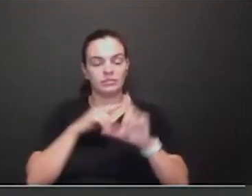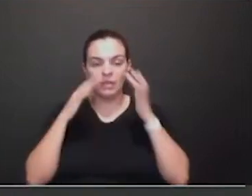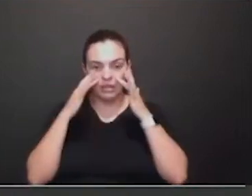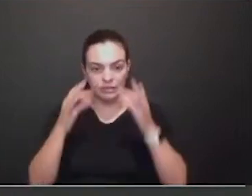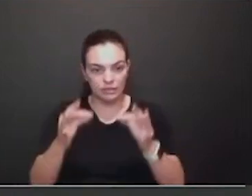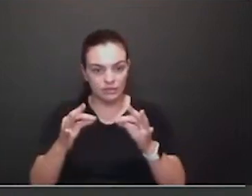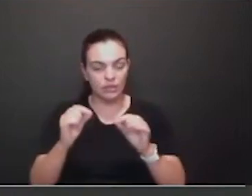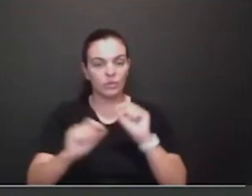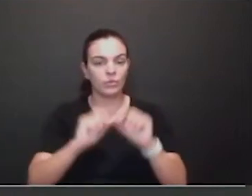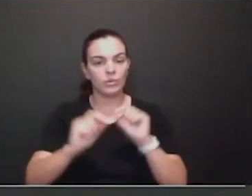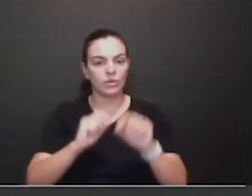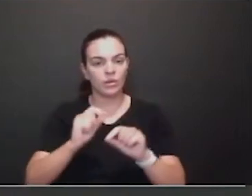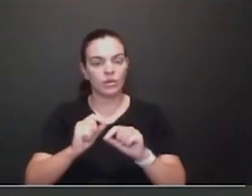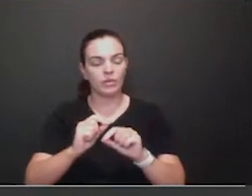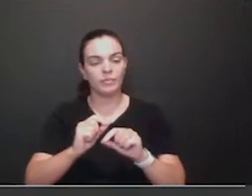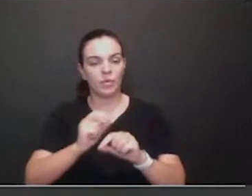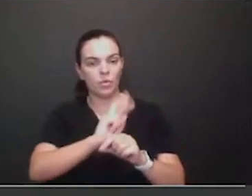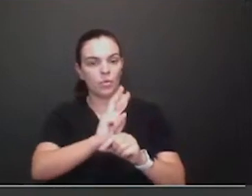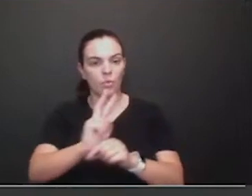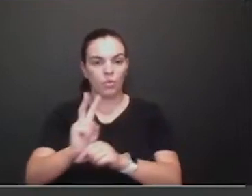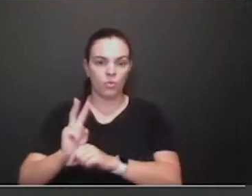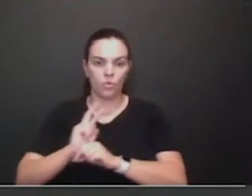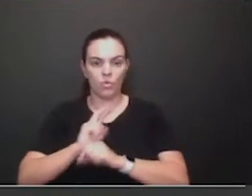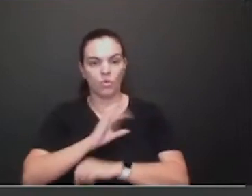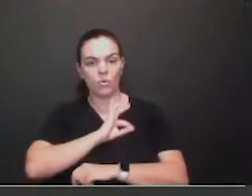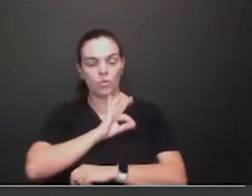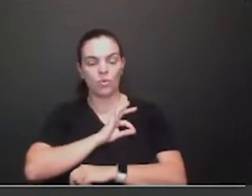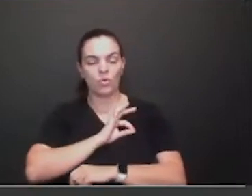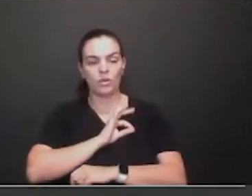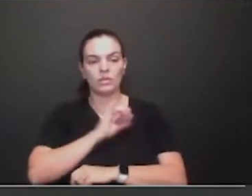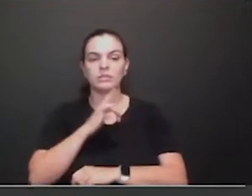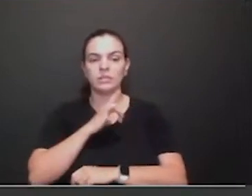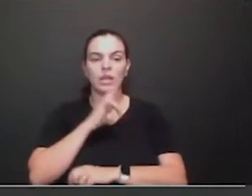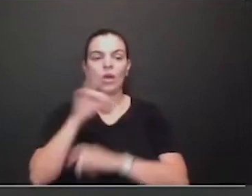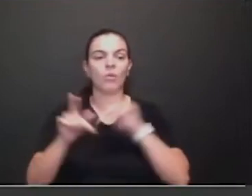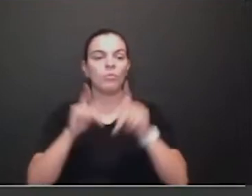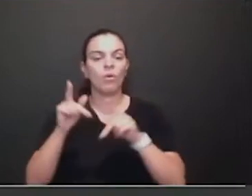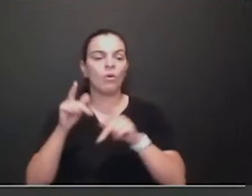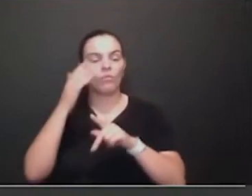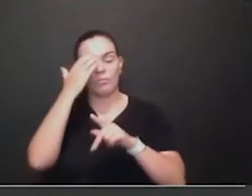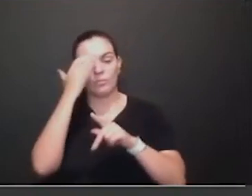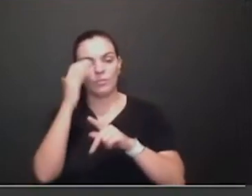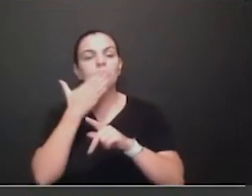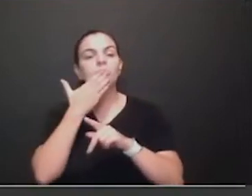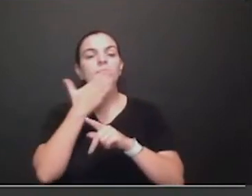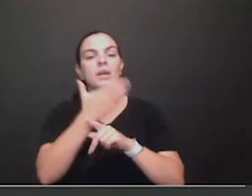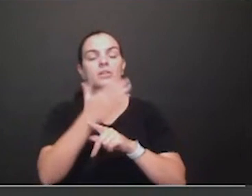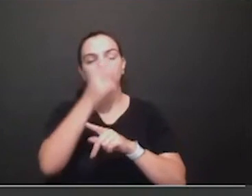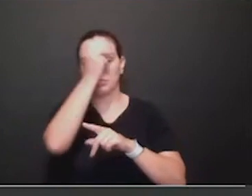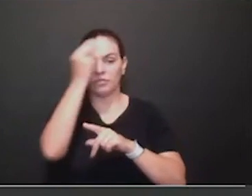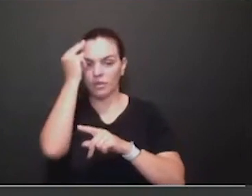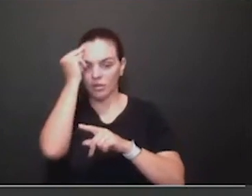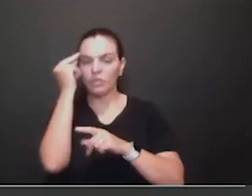policiamento ostensivo de proximidade, que é uma coisa aí muito solicitada pela população e que a Prefeitura vem trabalhando aí com afinco para poder